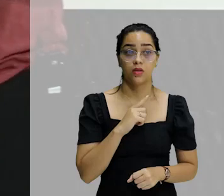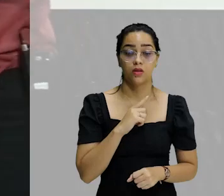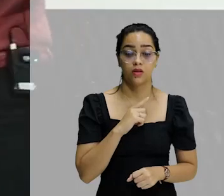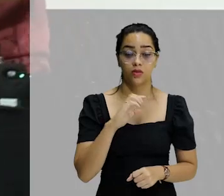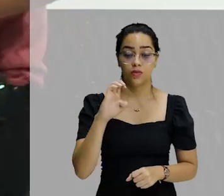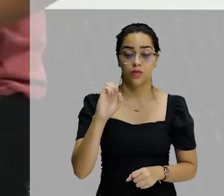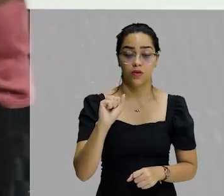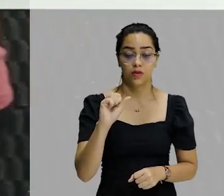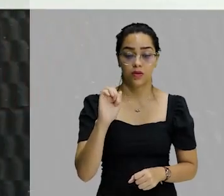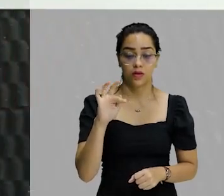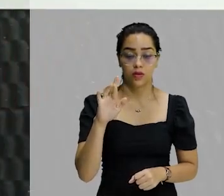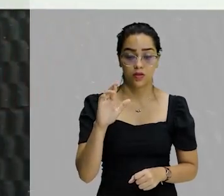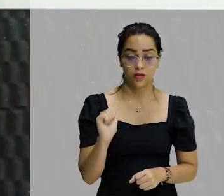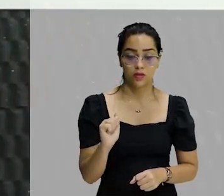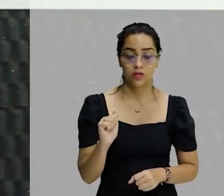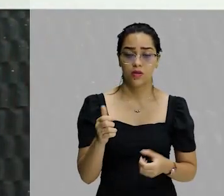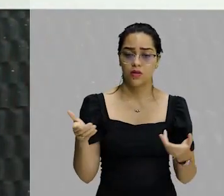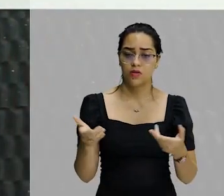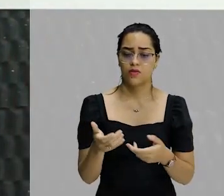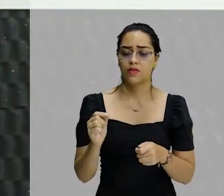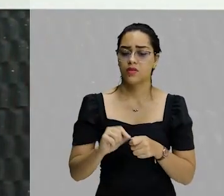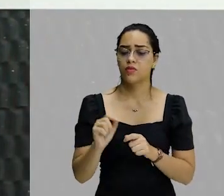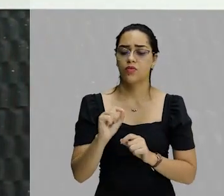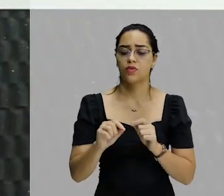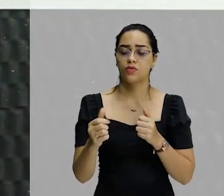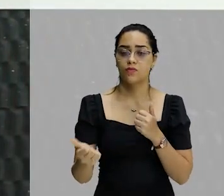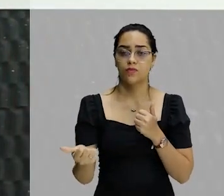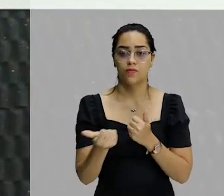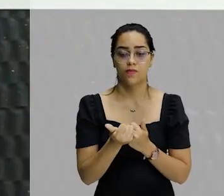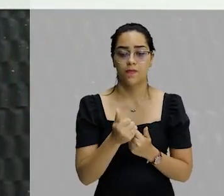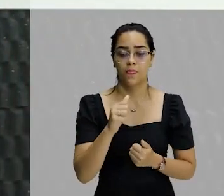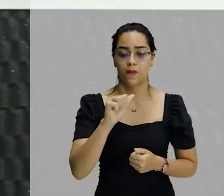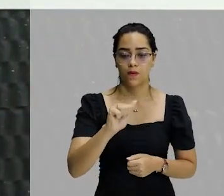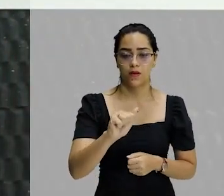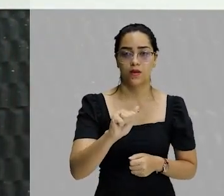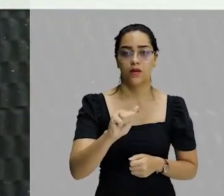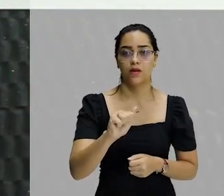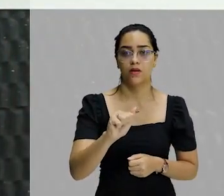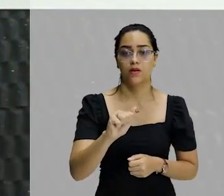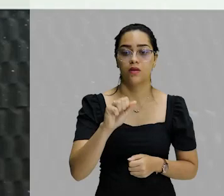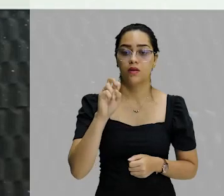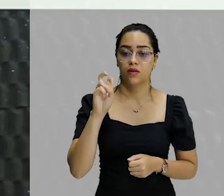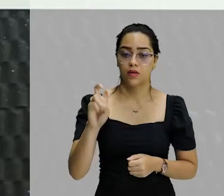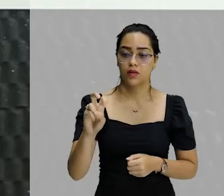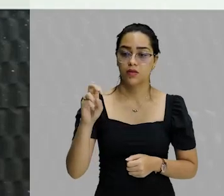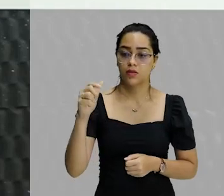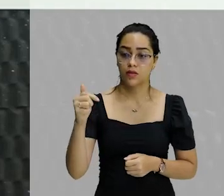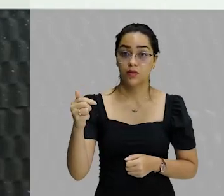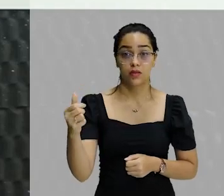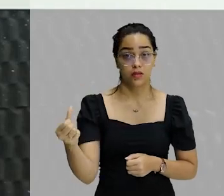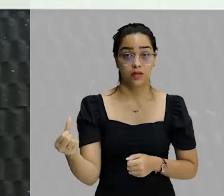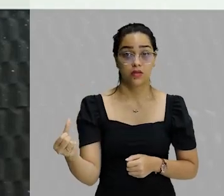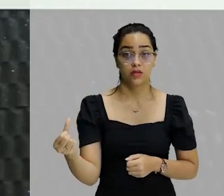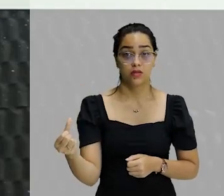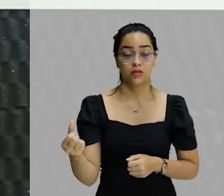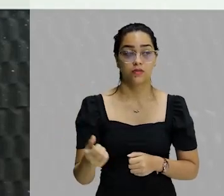uma esfera. Olha só, vou fazer o seguinte, eu vou substituir aqui o A que ele deu por